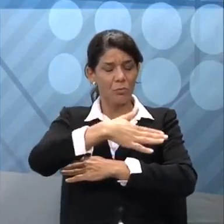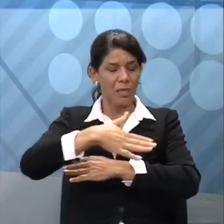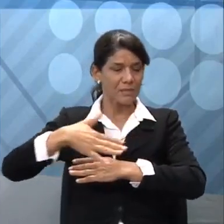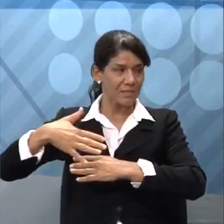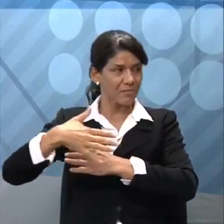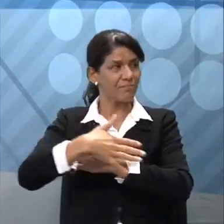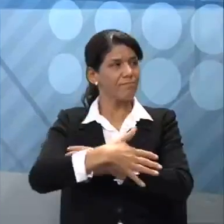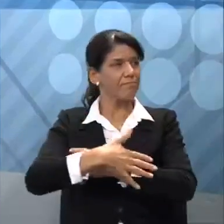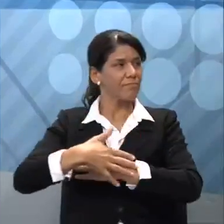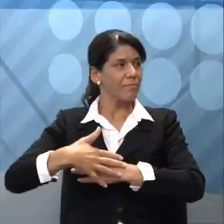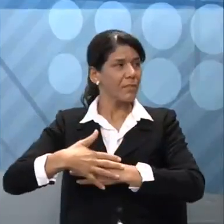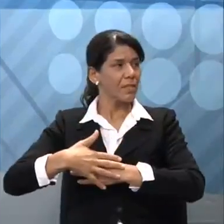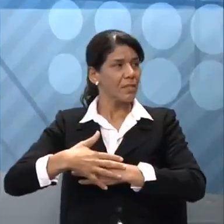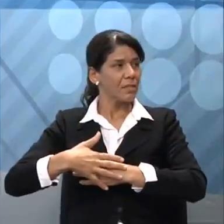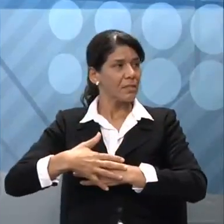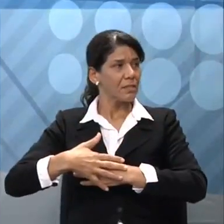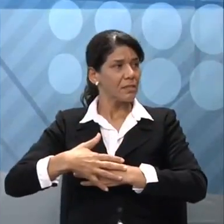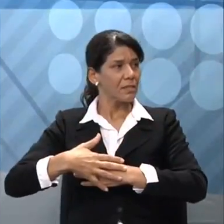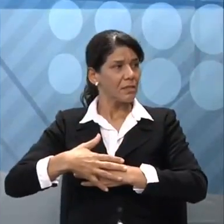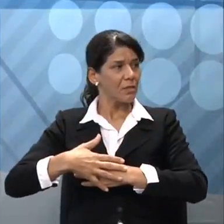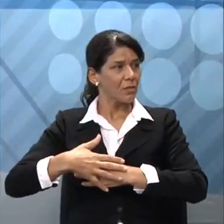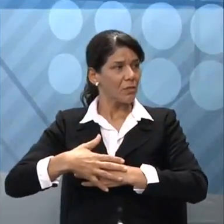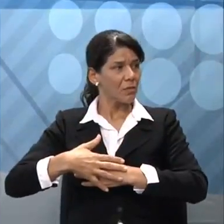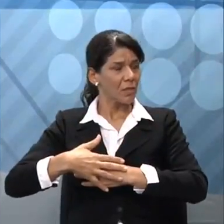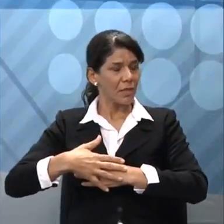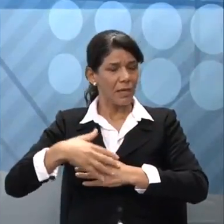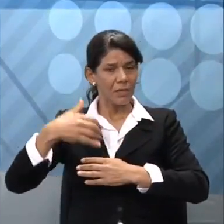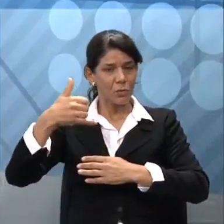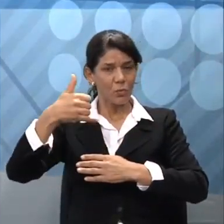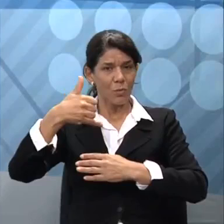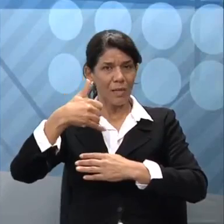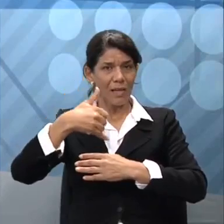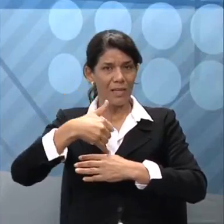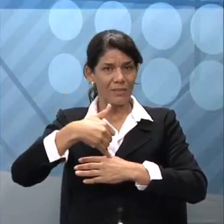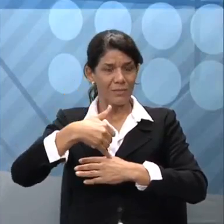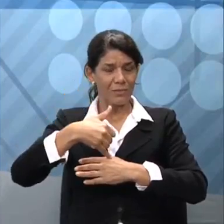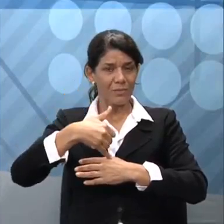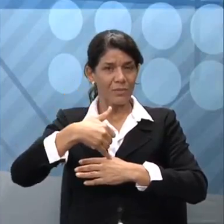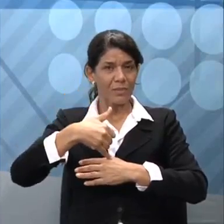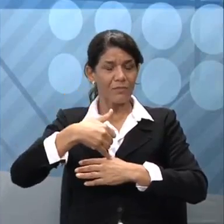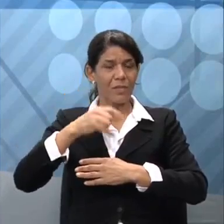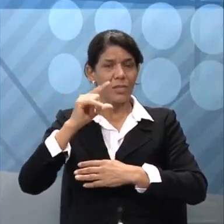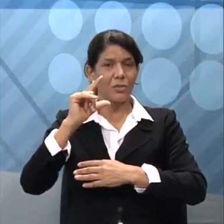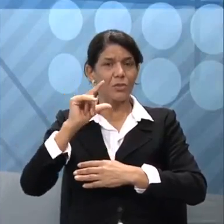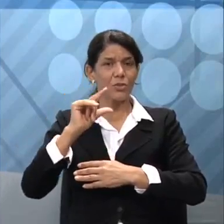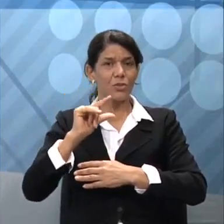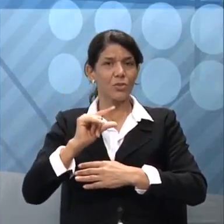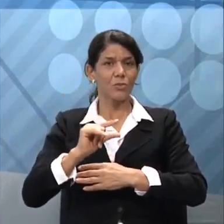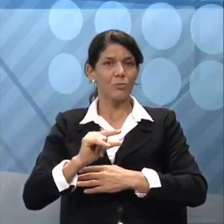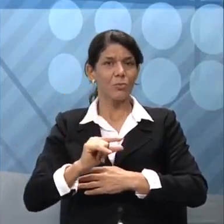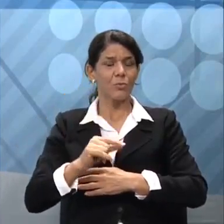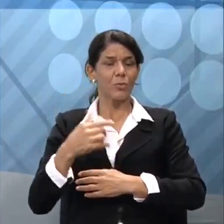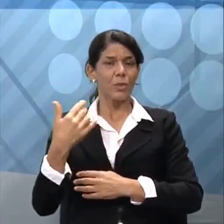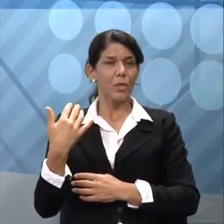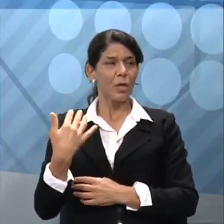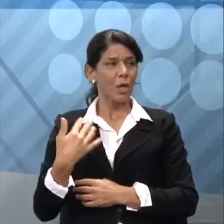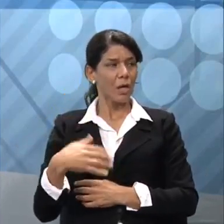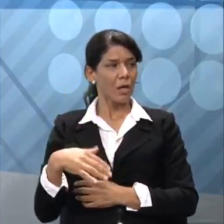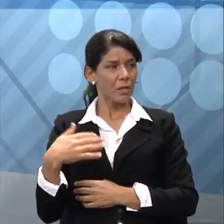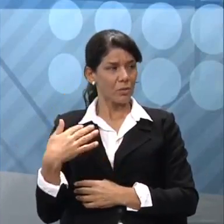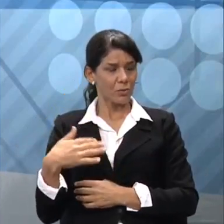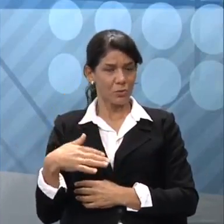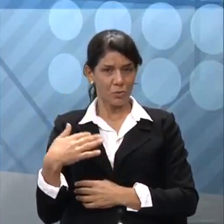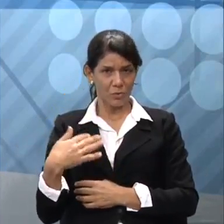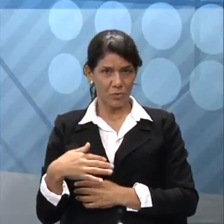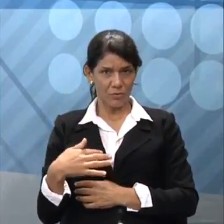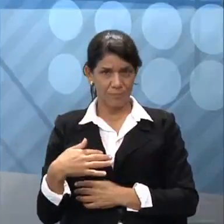diagonal. Portanto, se inserirmos o bisel lateralizado, vai diminuir a quantidade de dor